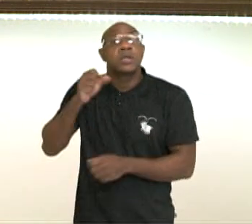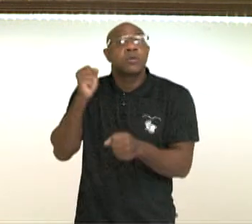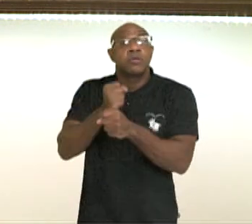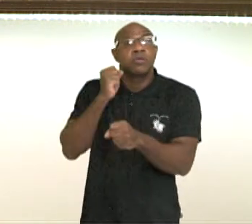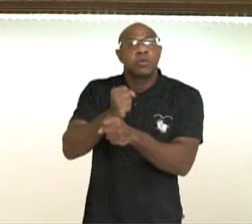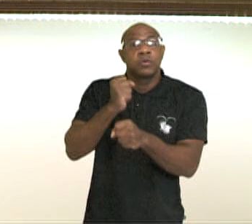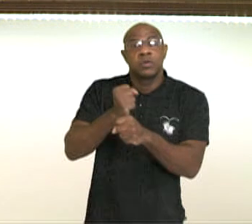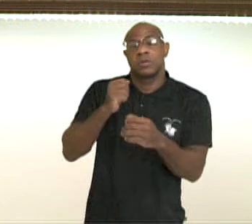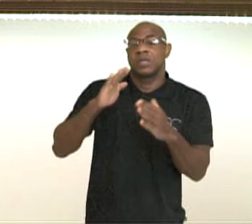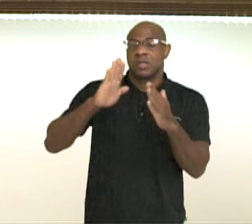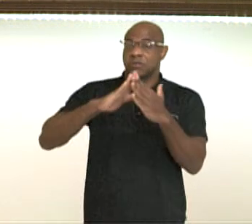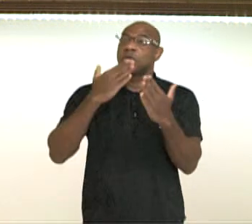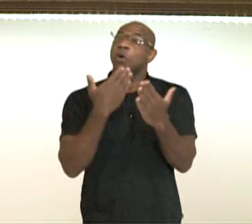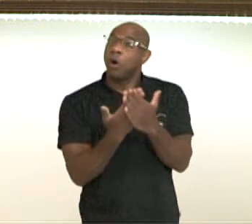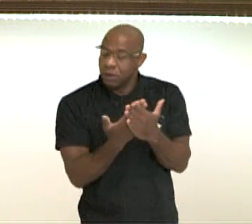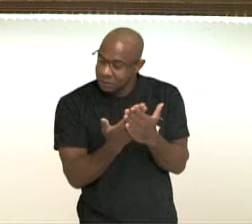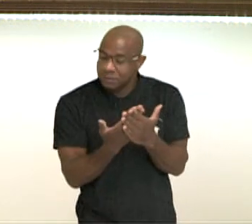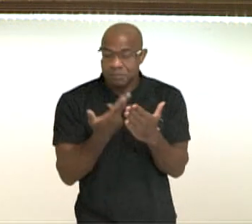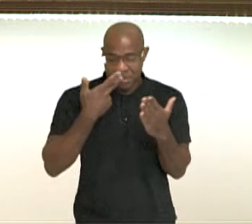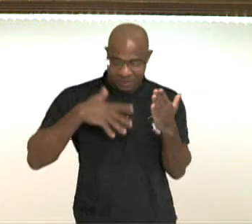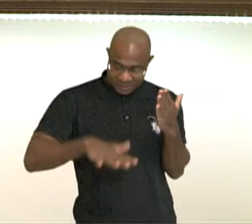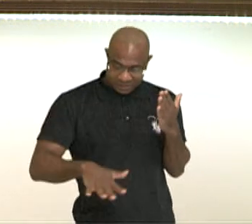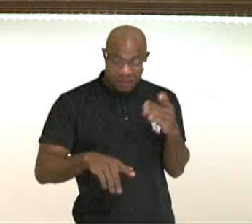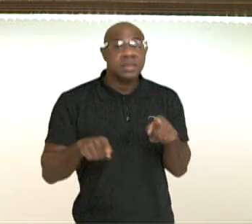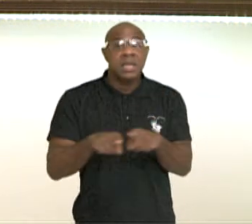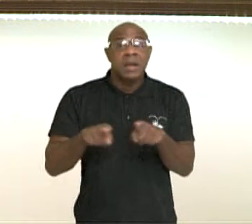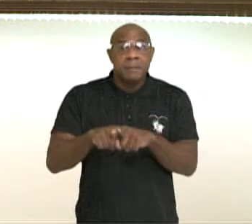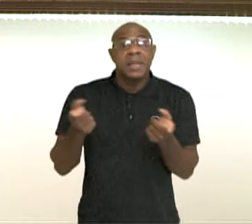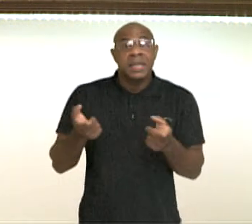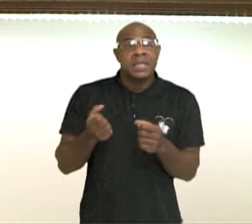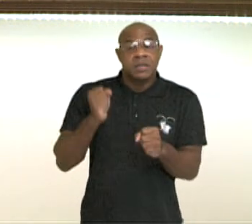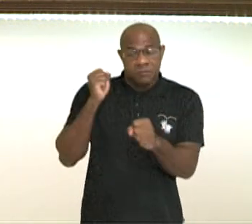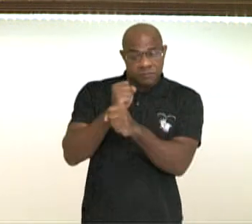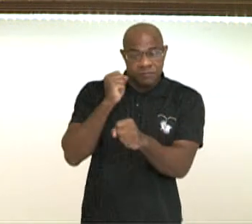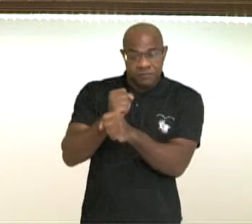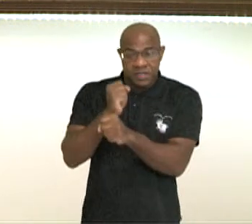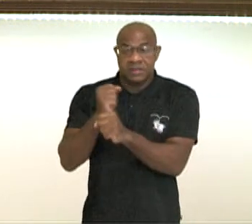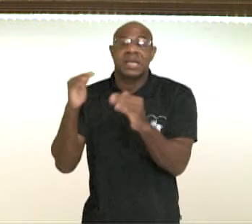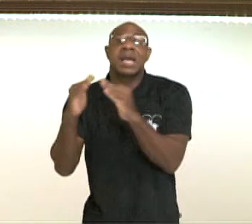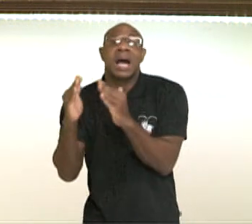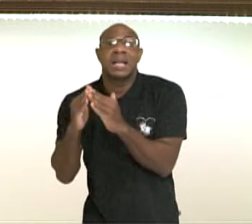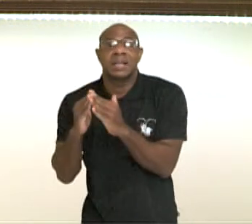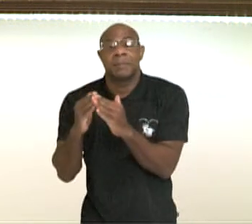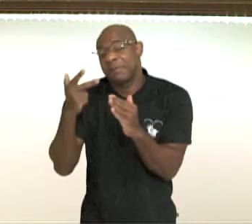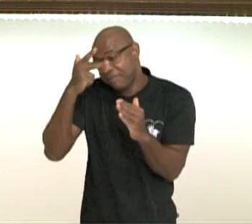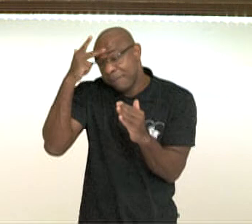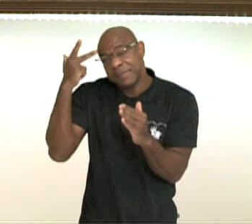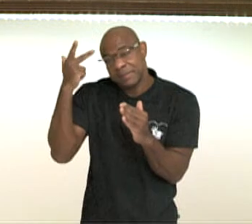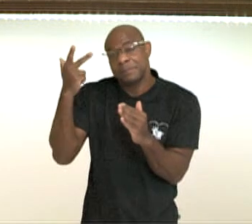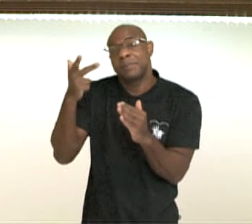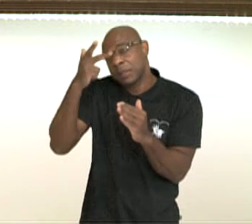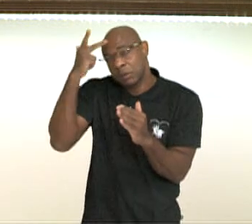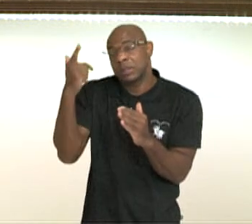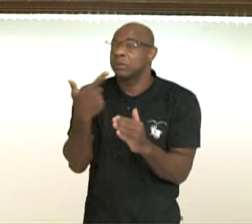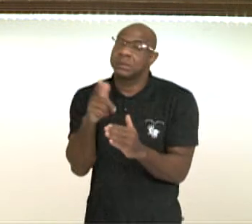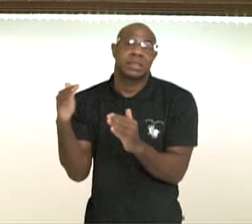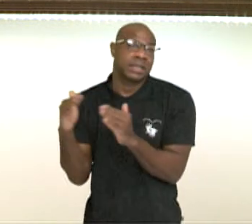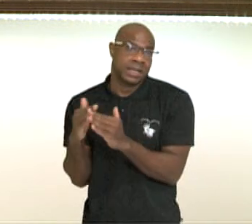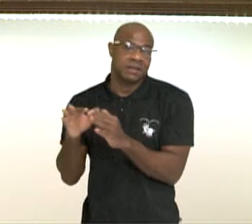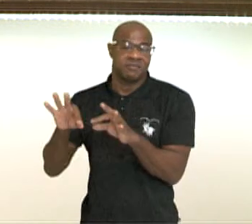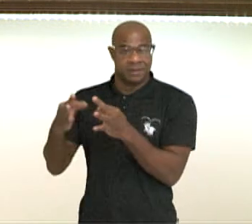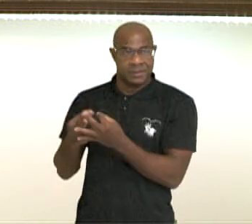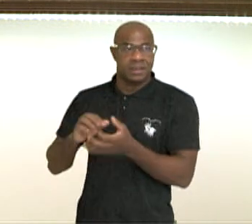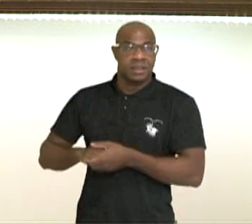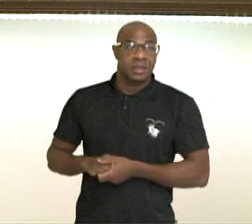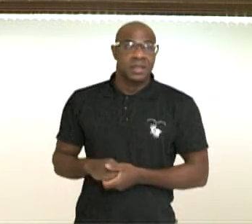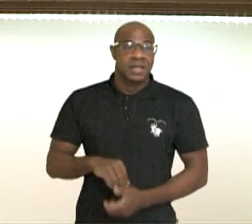para 75 crianças e, além disso, 8 barracos para famílias que não tinham onde morar. Importante, né, lembrar que ele tira o